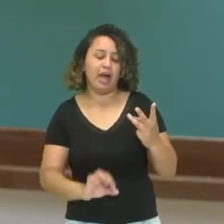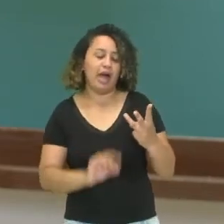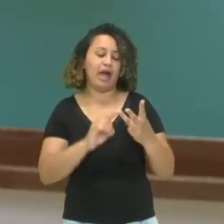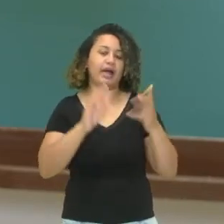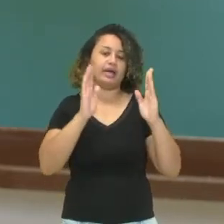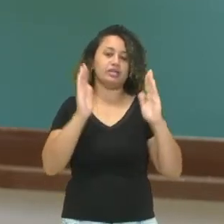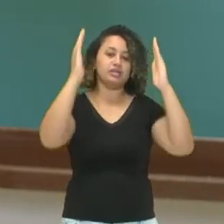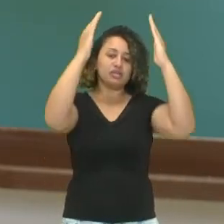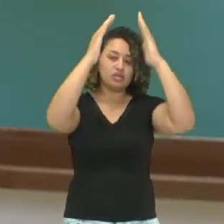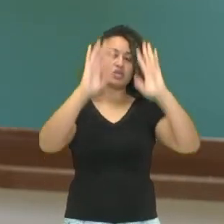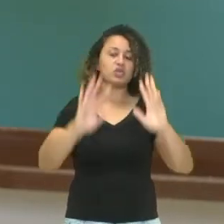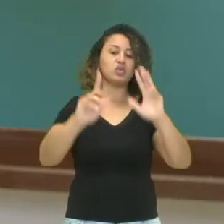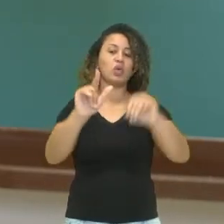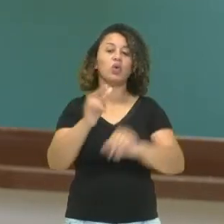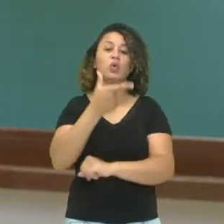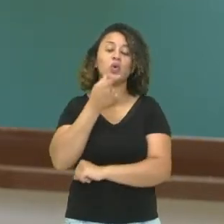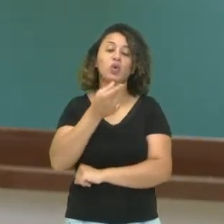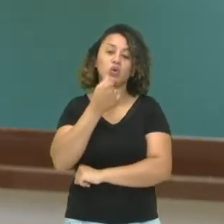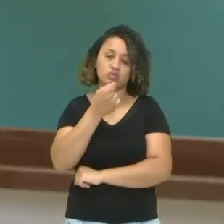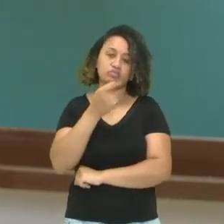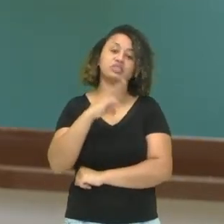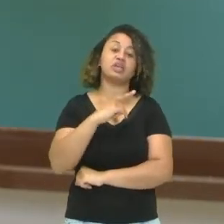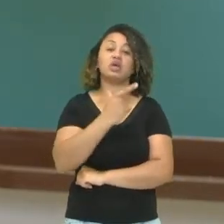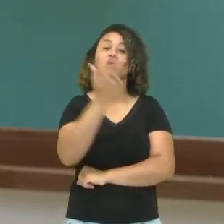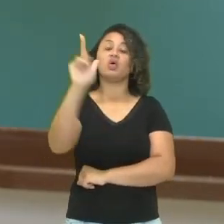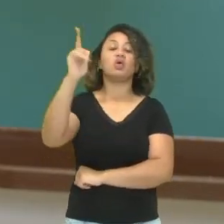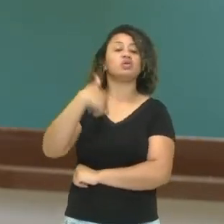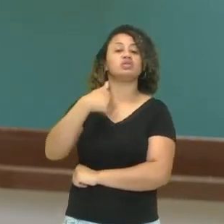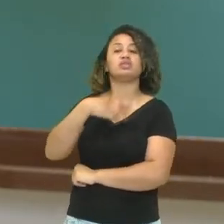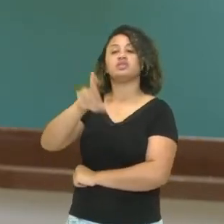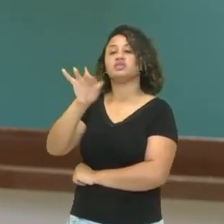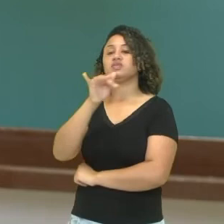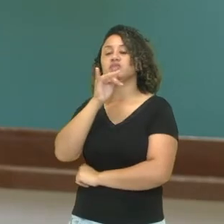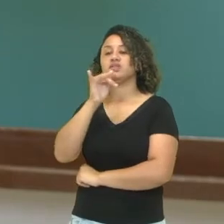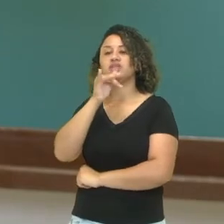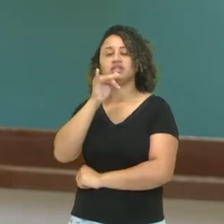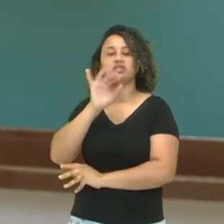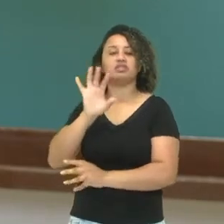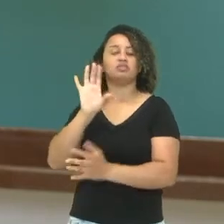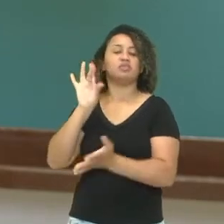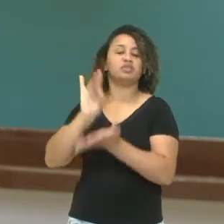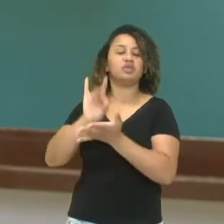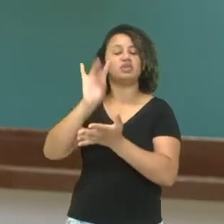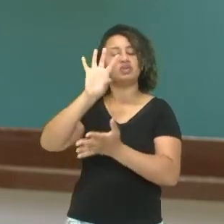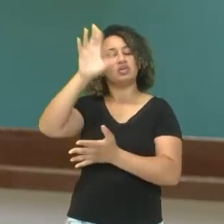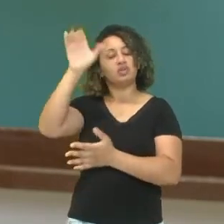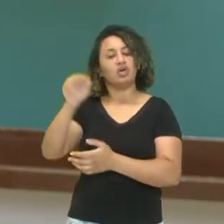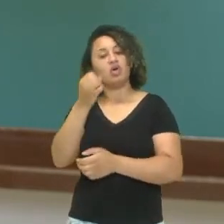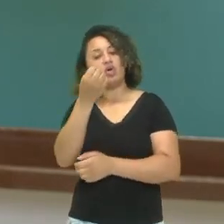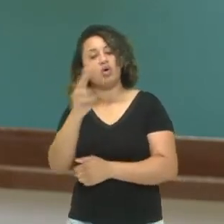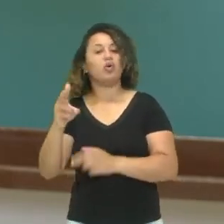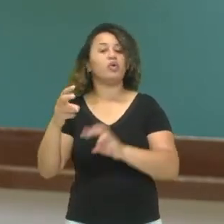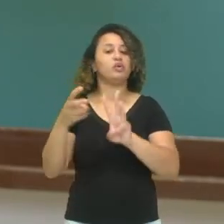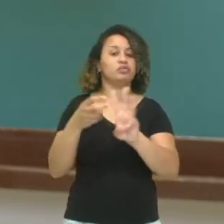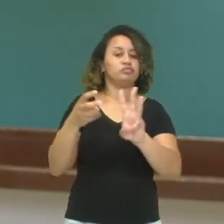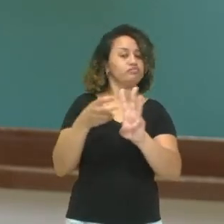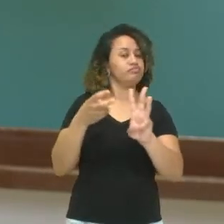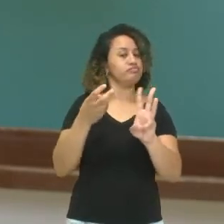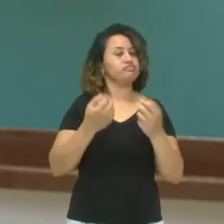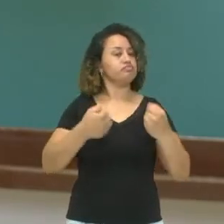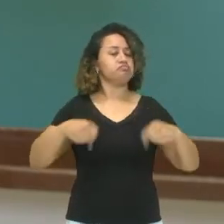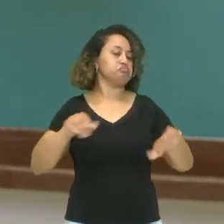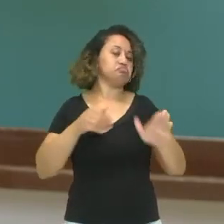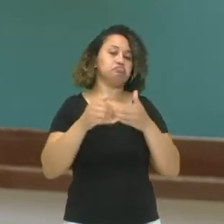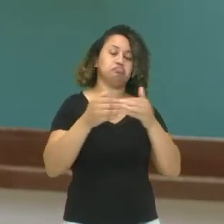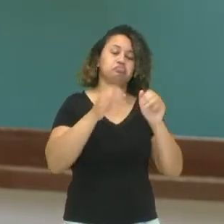são todos homens. Já tem outras religiões, como por exemplo a de matriz africana ou indígena, que não depende do sexo,